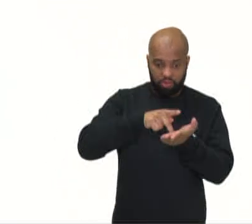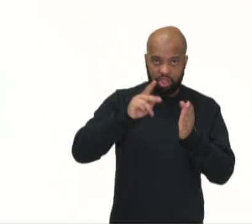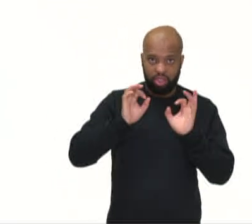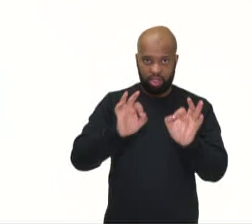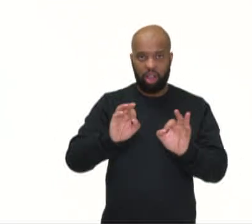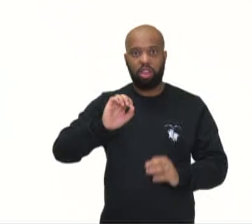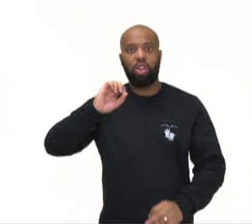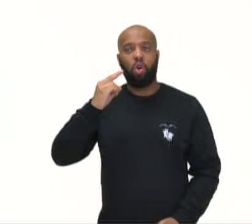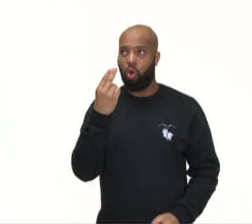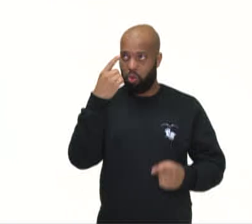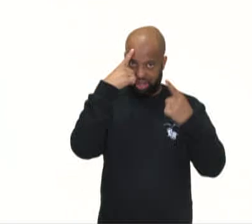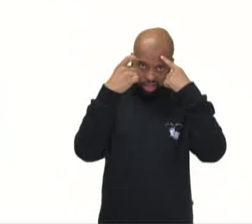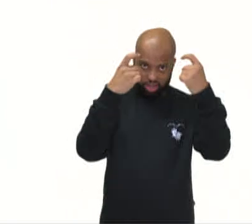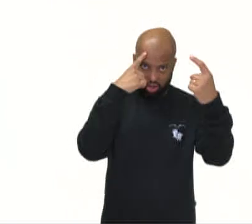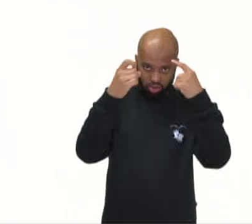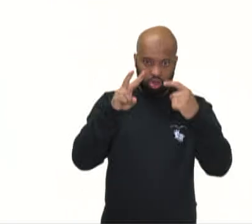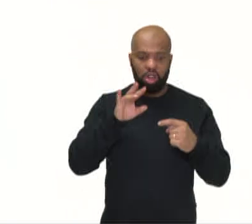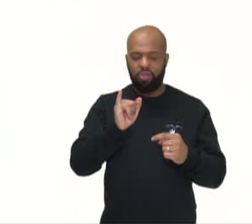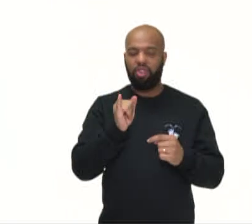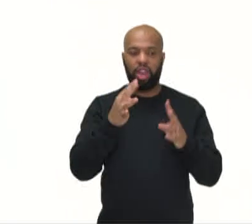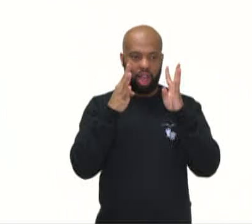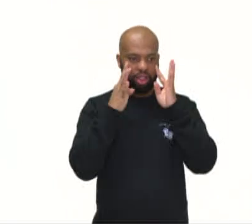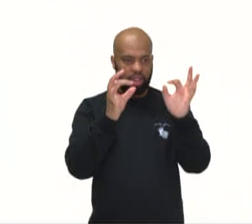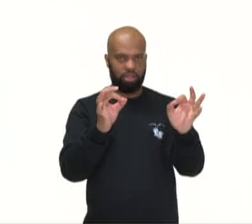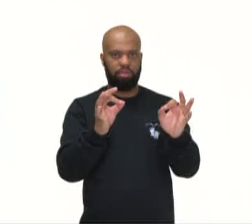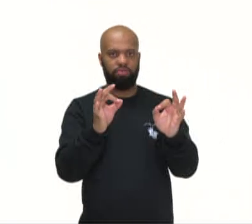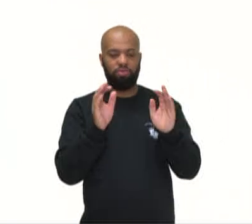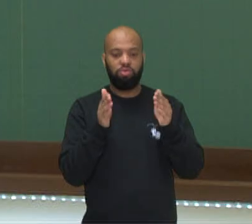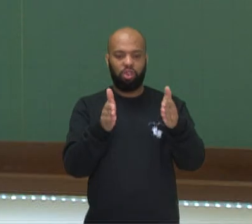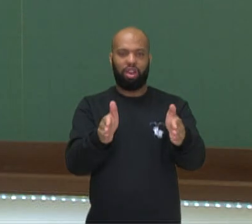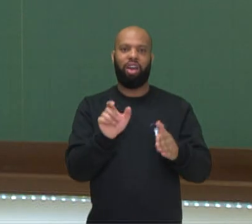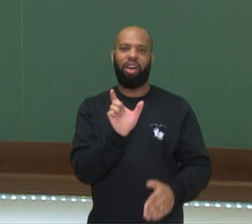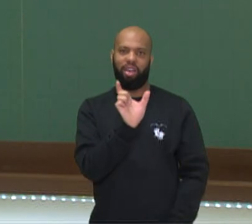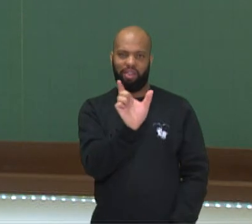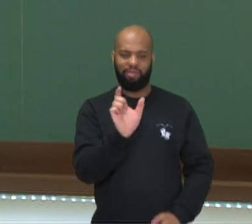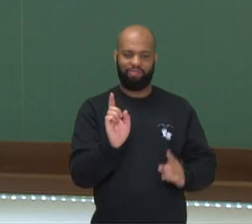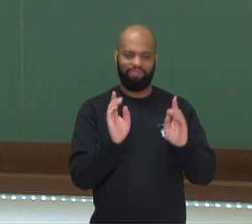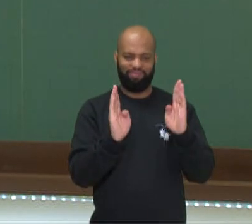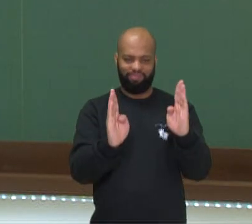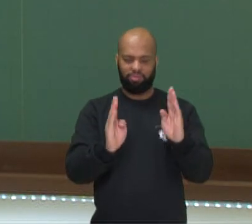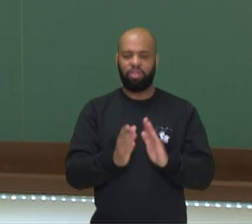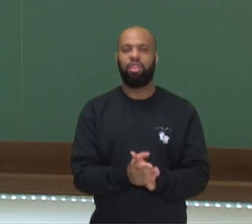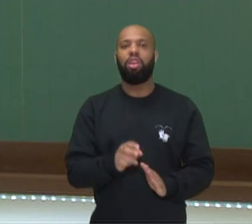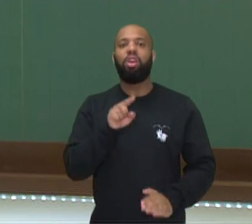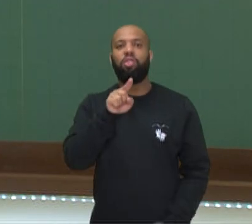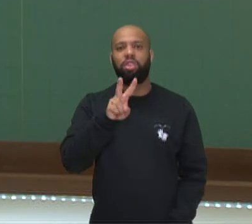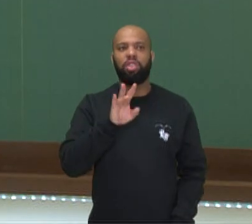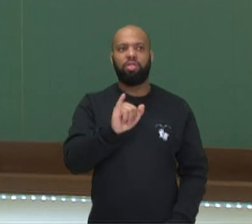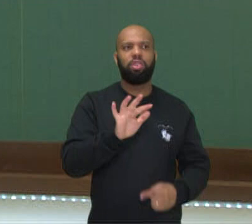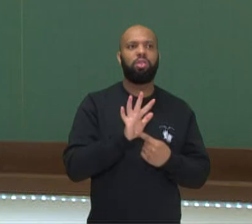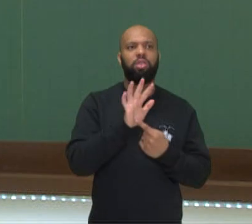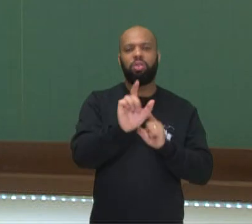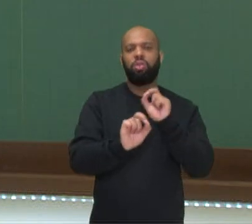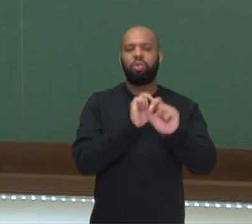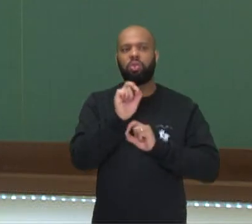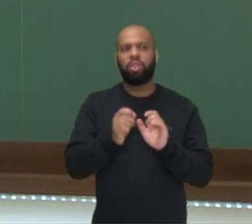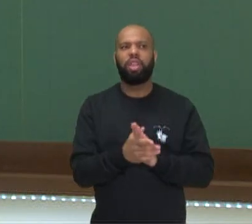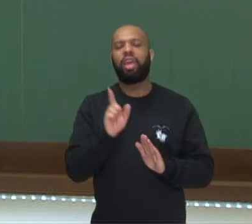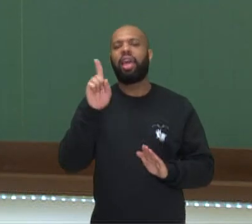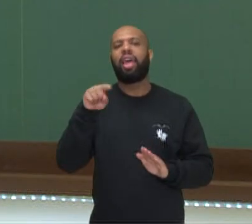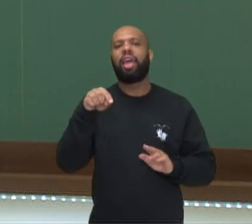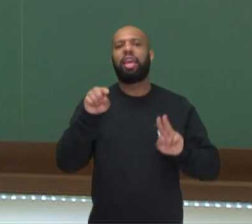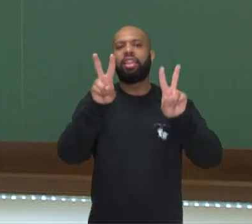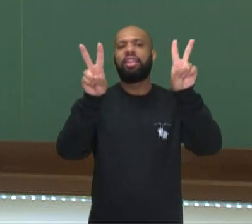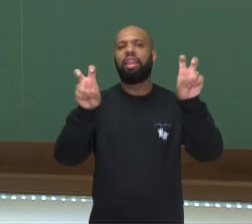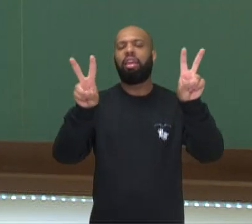ou fictícia. Então, como que você vai se apresentar ali o